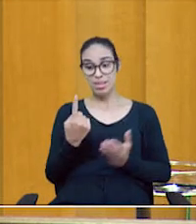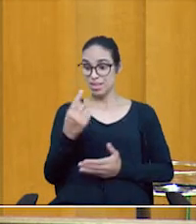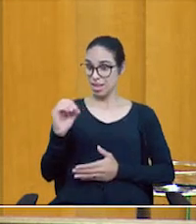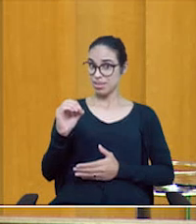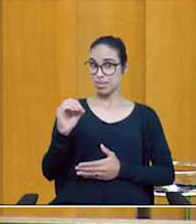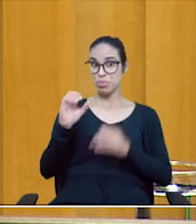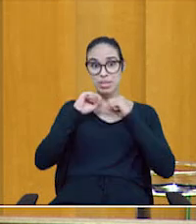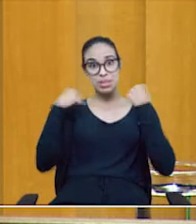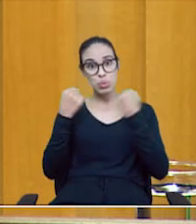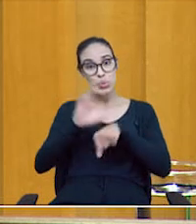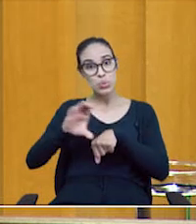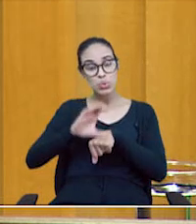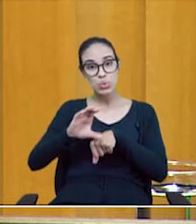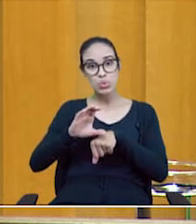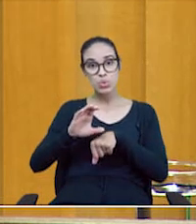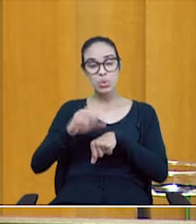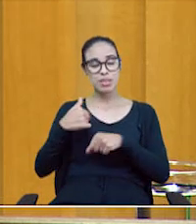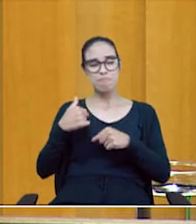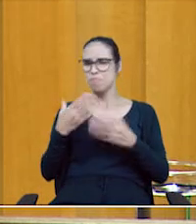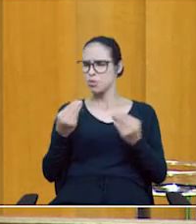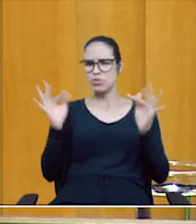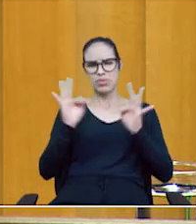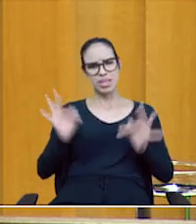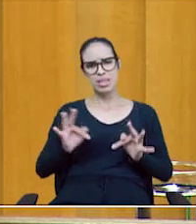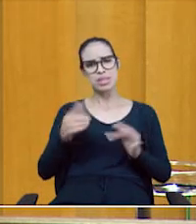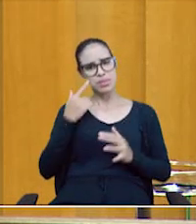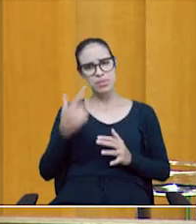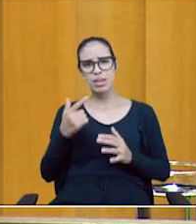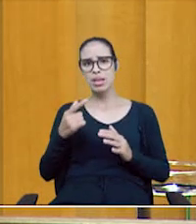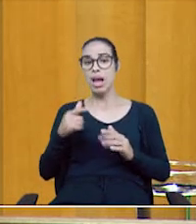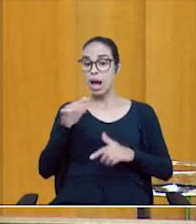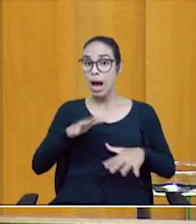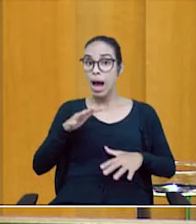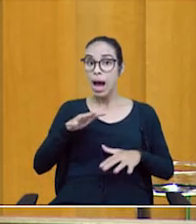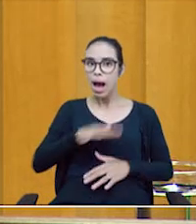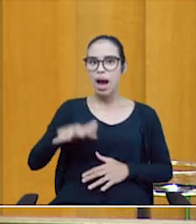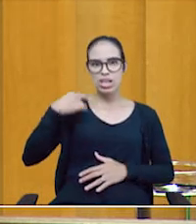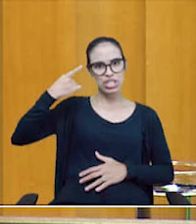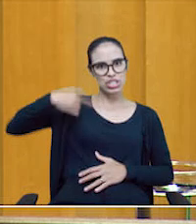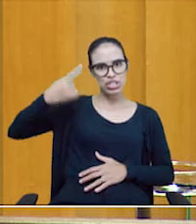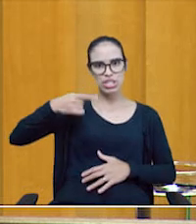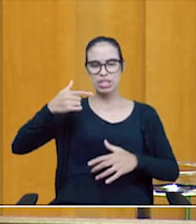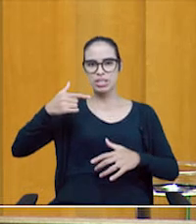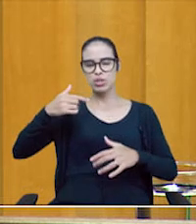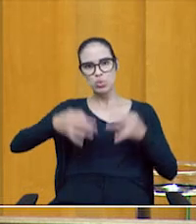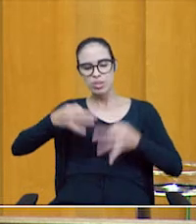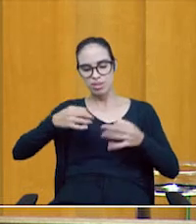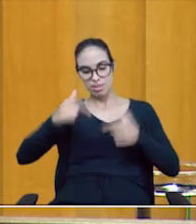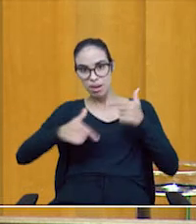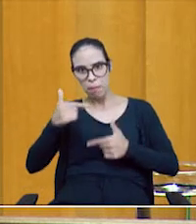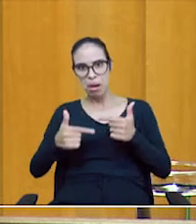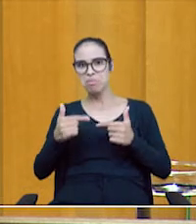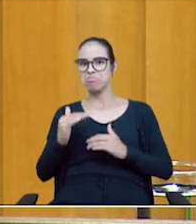curso pioneiro, e a Justiça do Trabalho fazendo história mais uma vez nesse ponto. E me permito aqui também fazer uma saudação muito